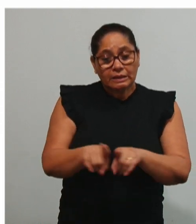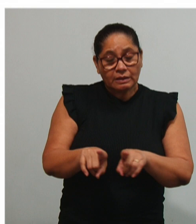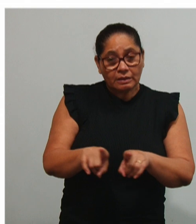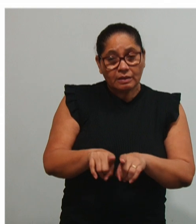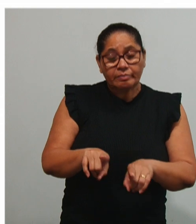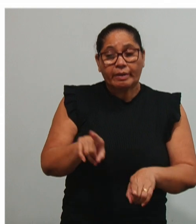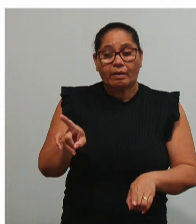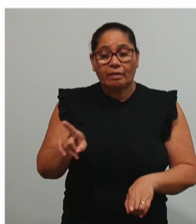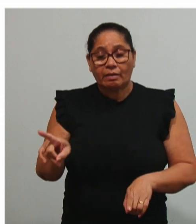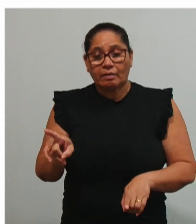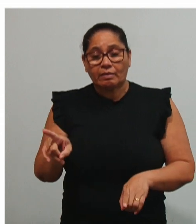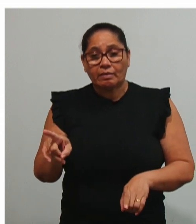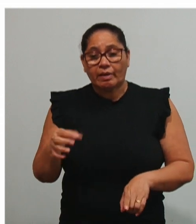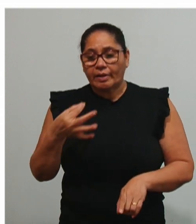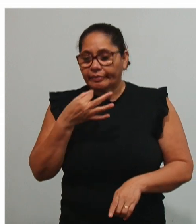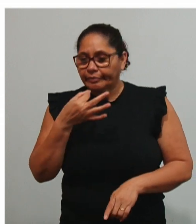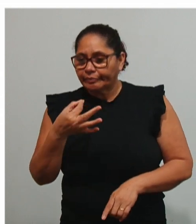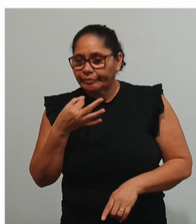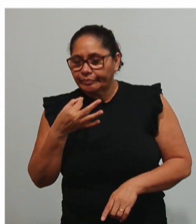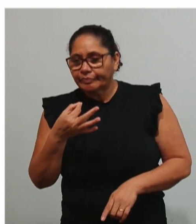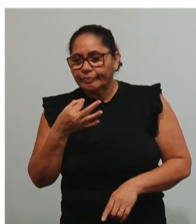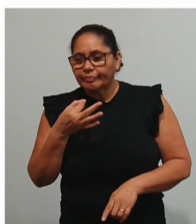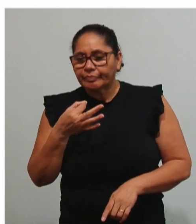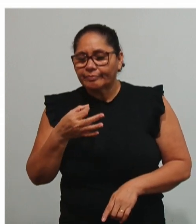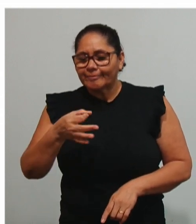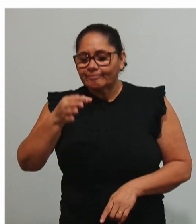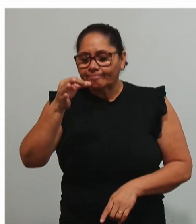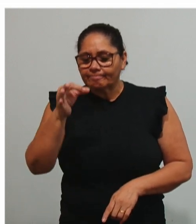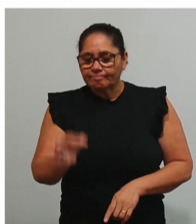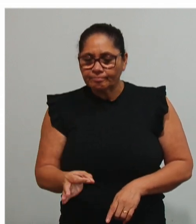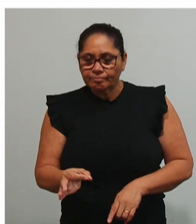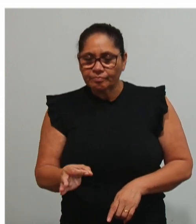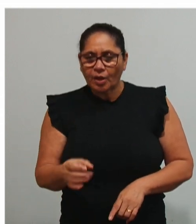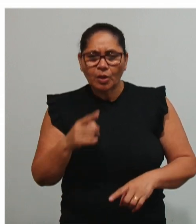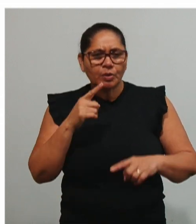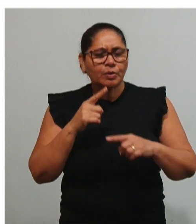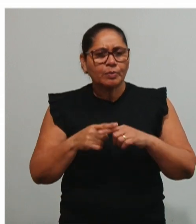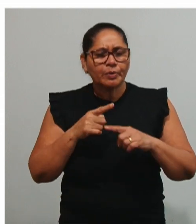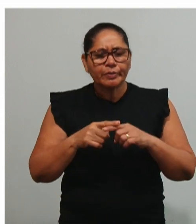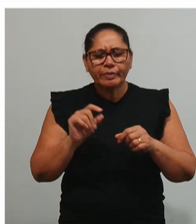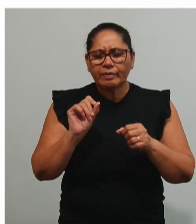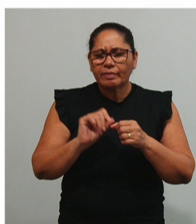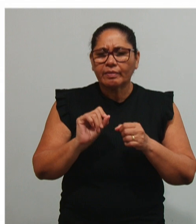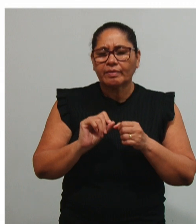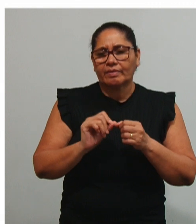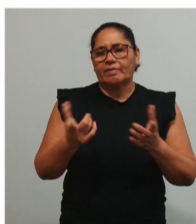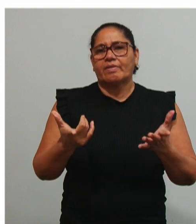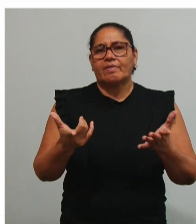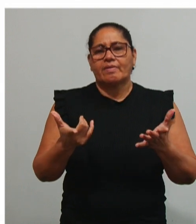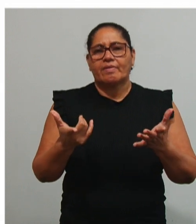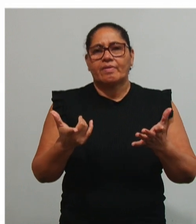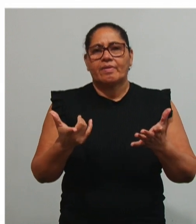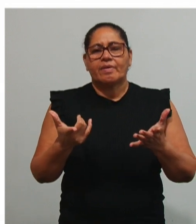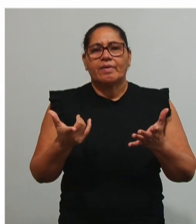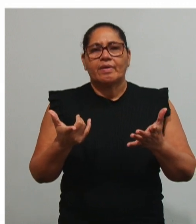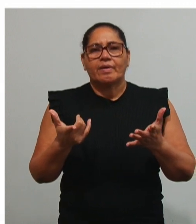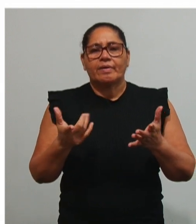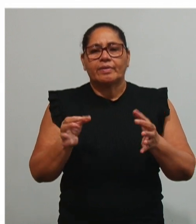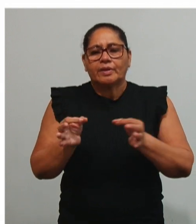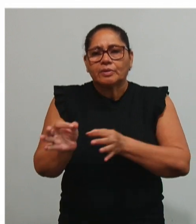ele opina, né, em que ele afirma sobre o porquê se fazer isso, né, o porquê fazer